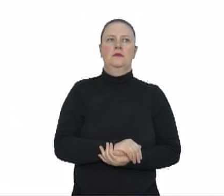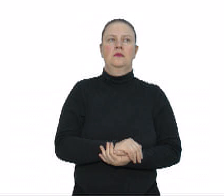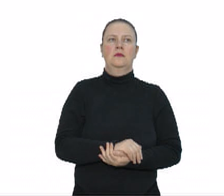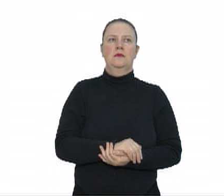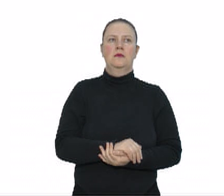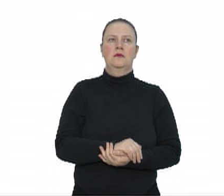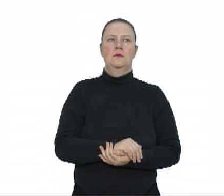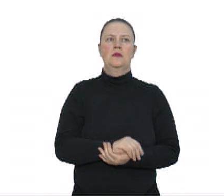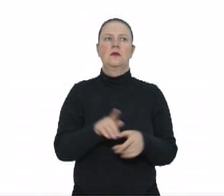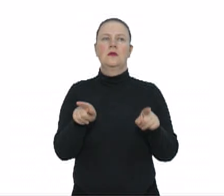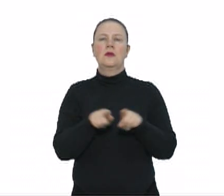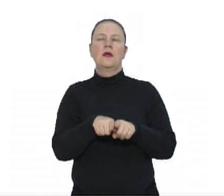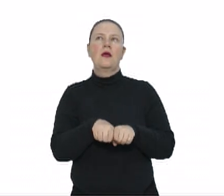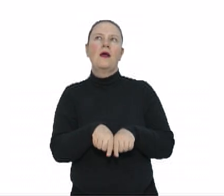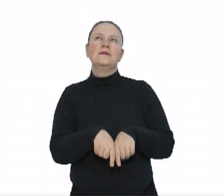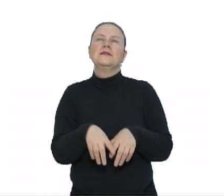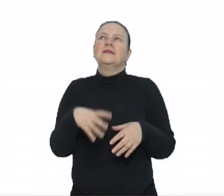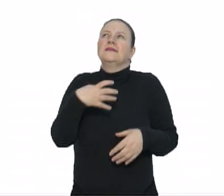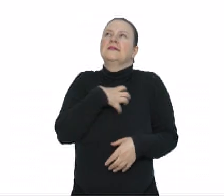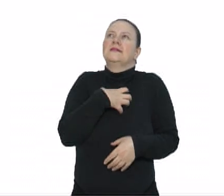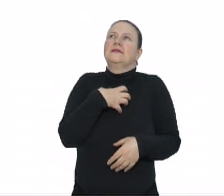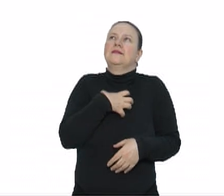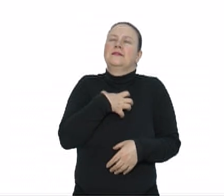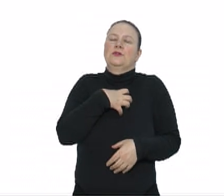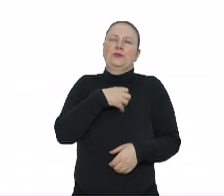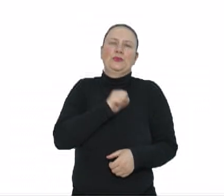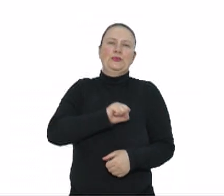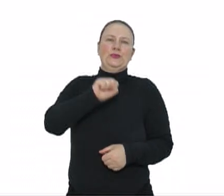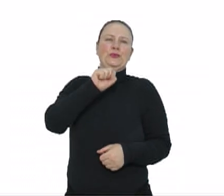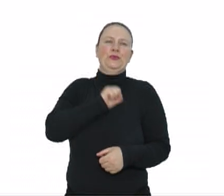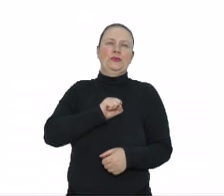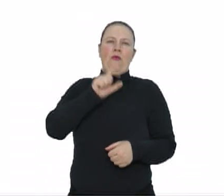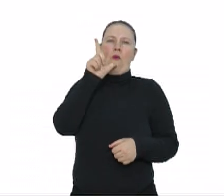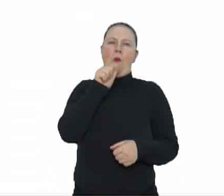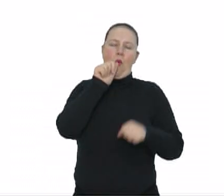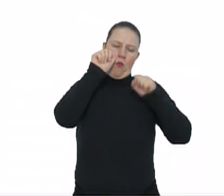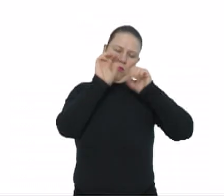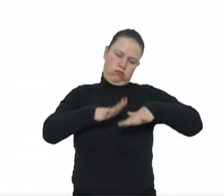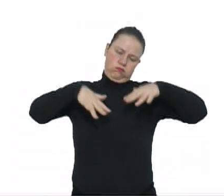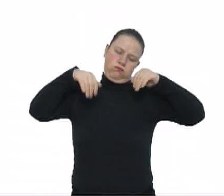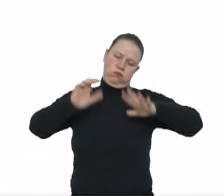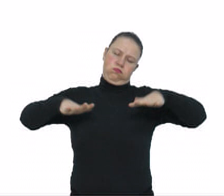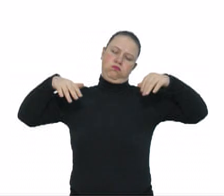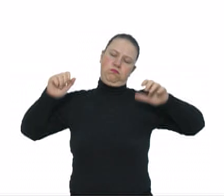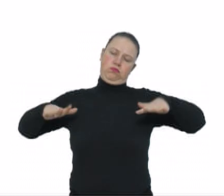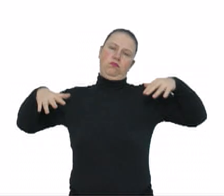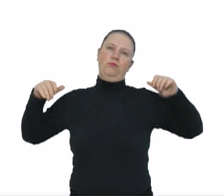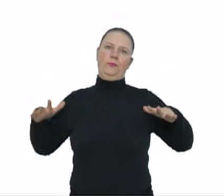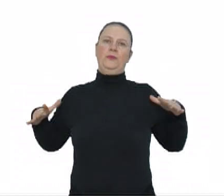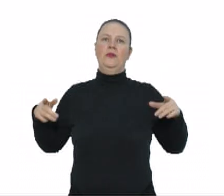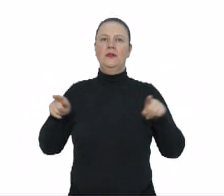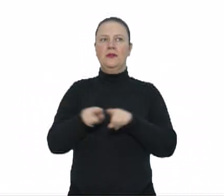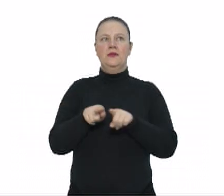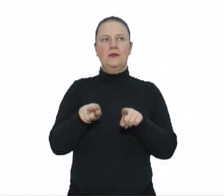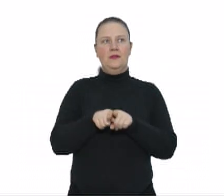olas. Es sentir la vibración del mar. Empezar a sentirse